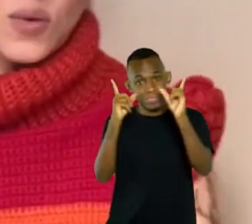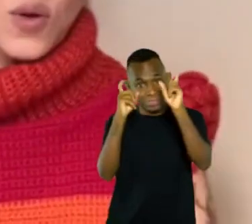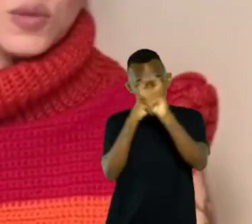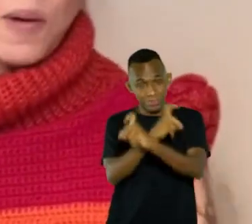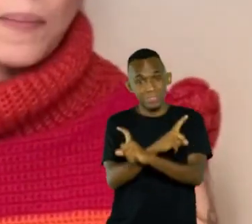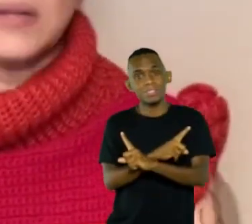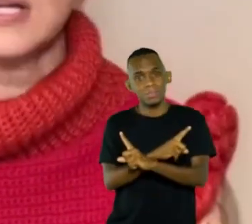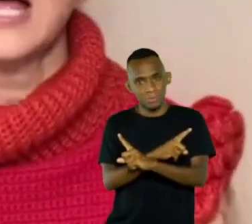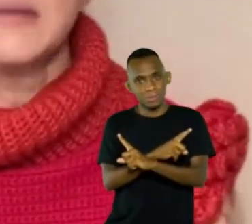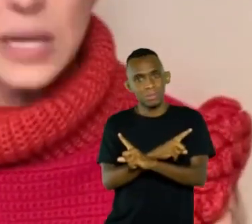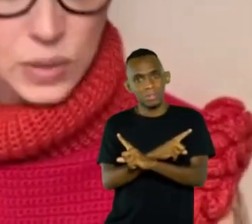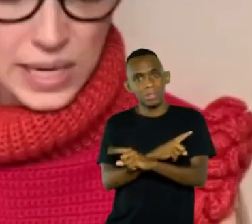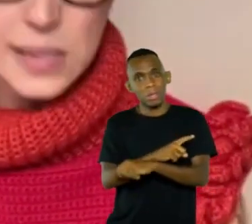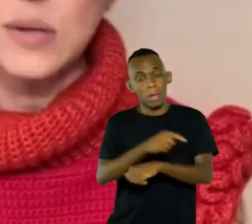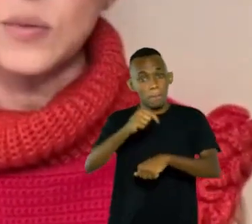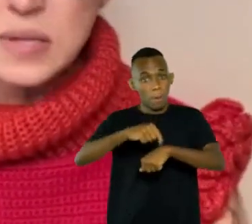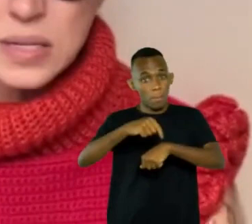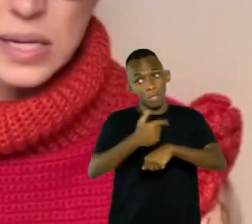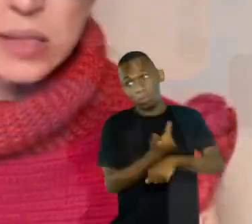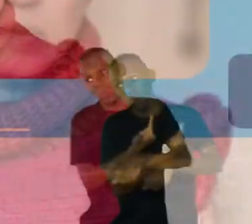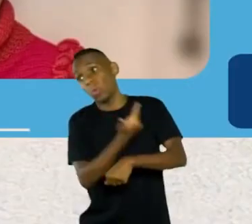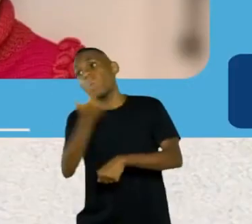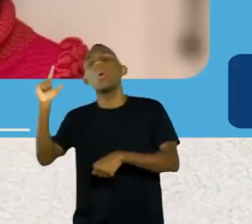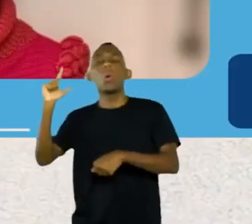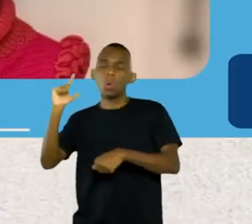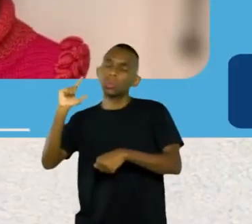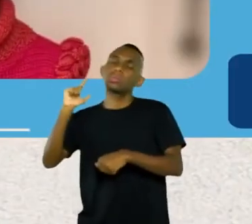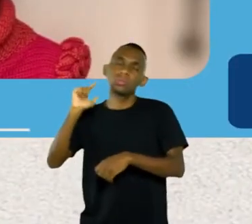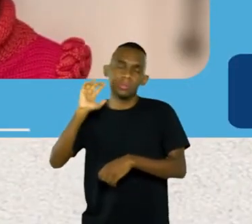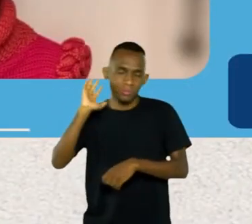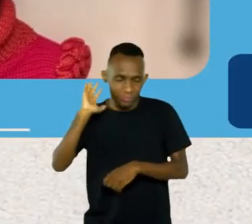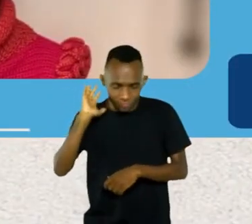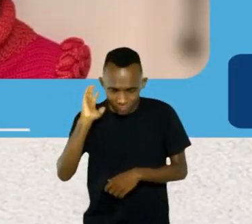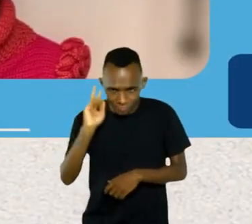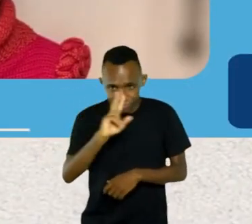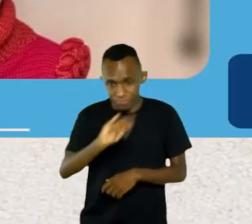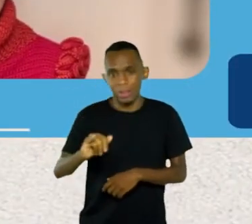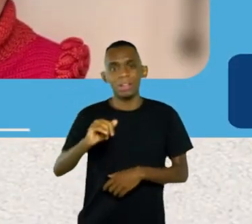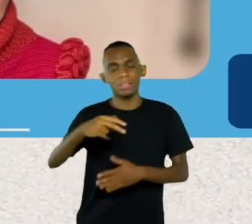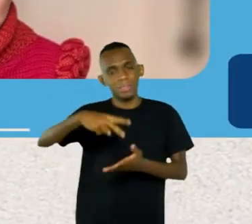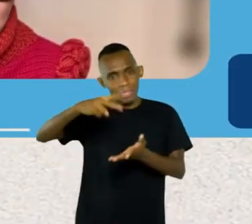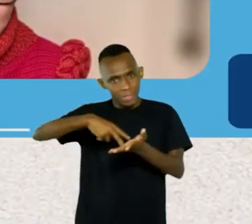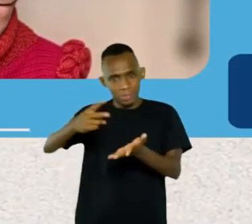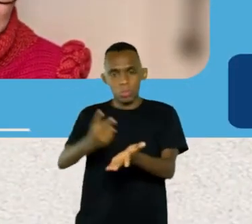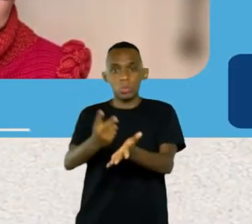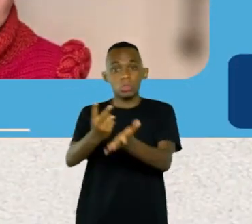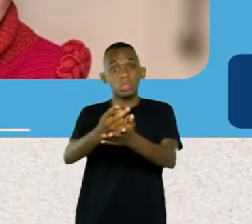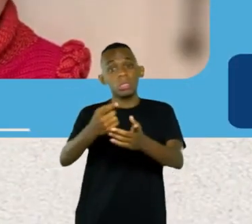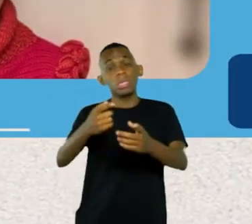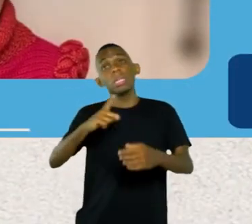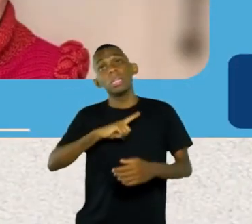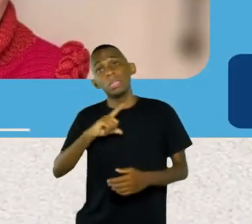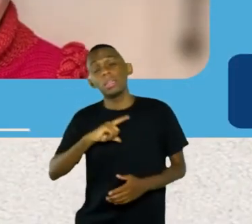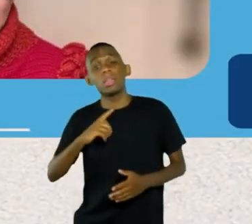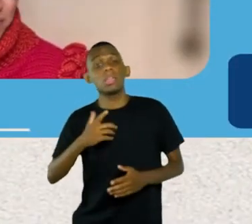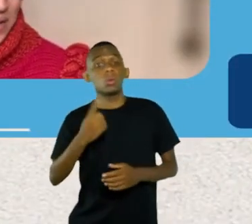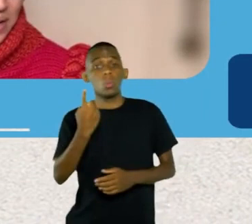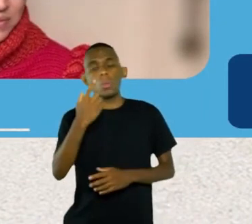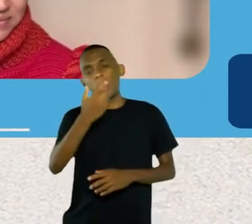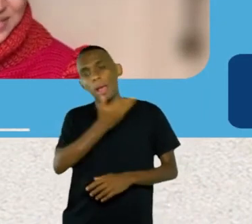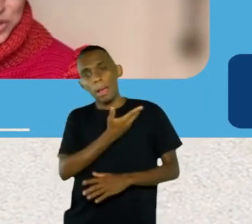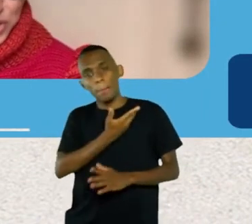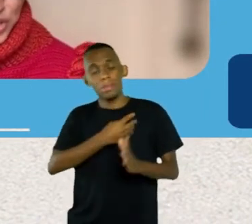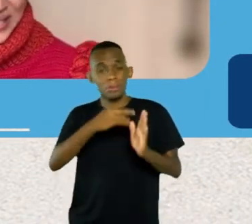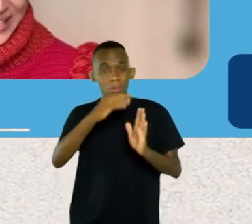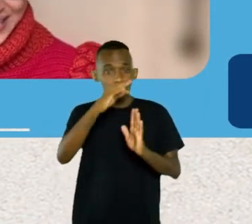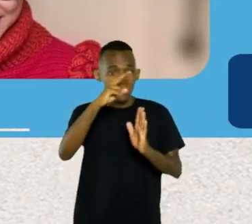vai ler num outro momento. É claro que ele conhece alguns textos, e ele tem uma amiga que leu e que ligava para ele e